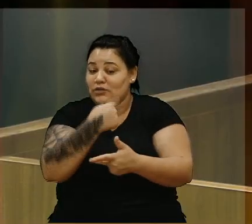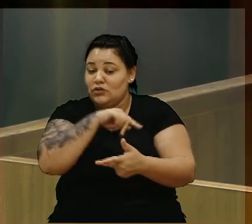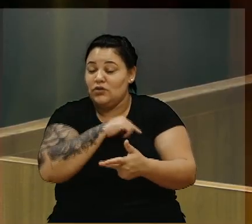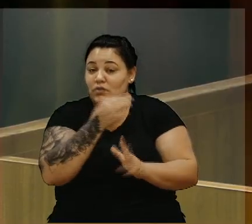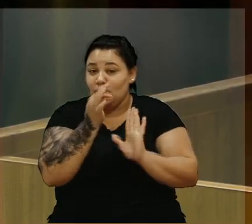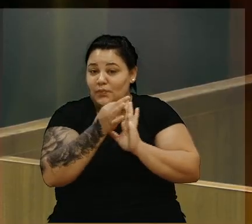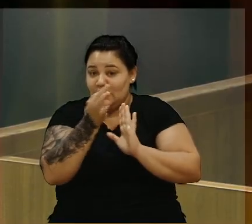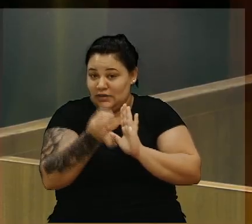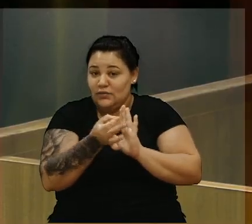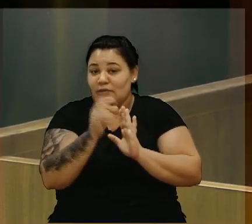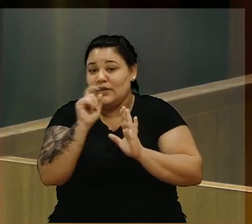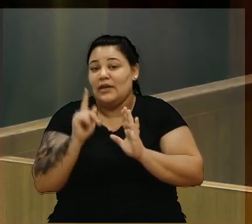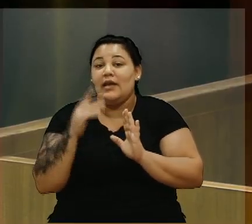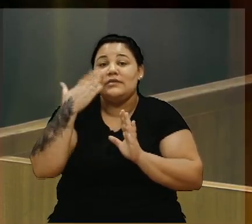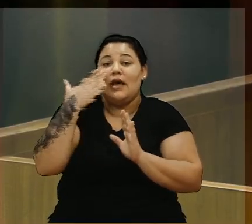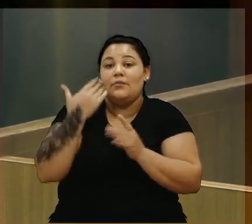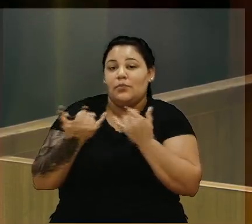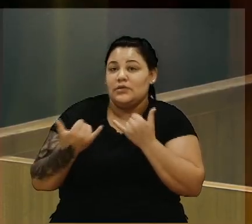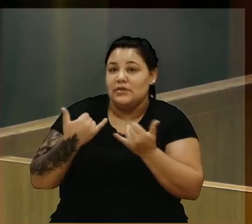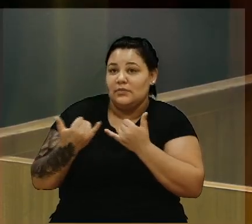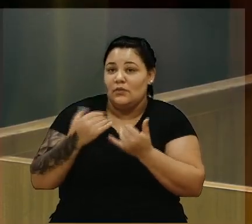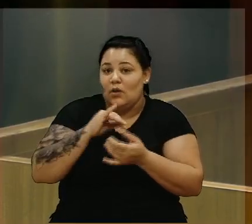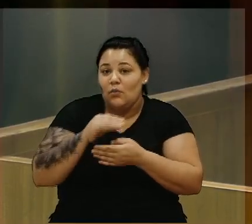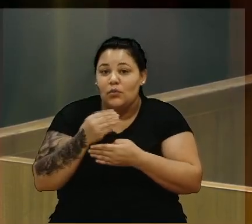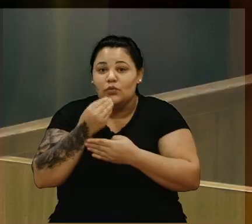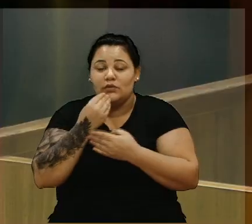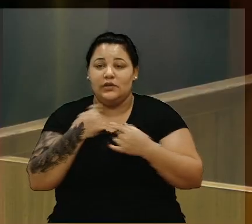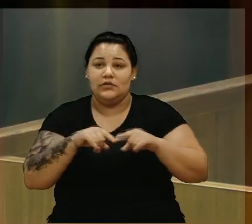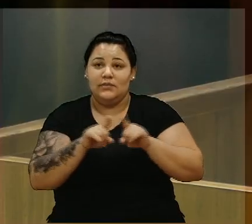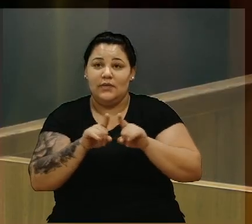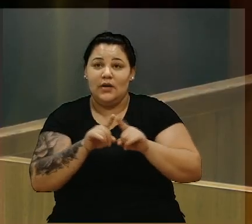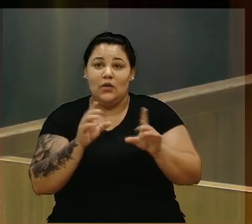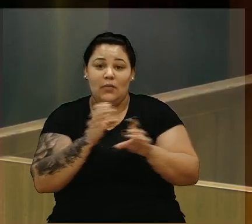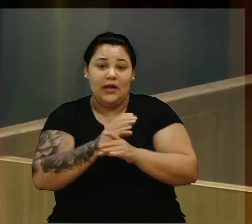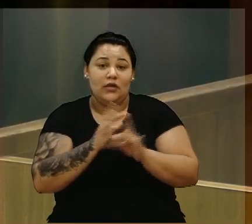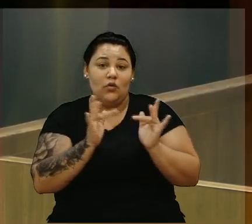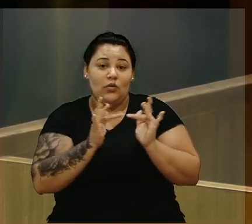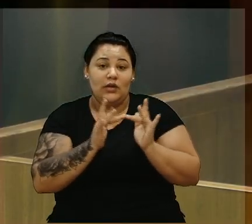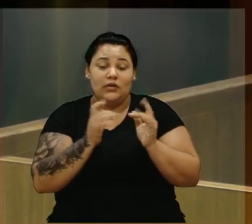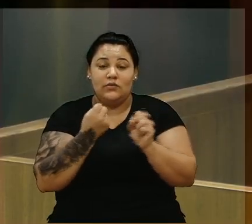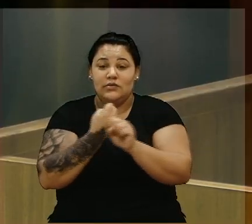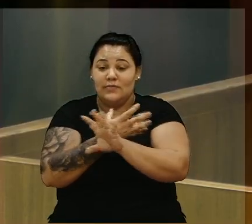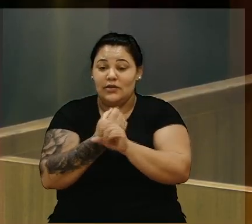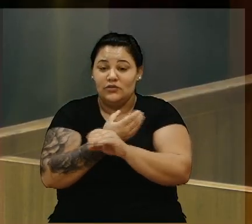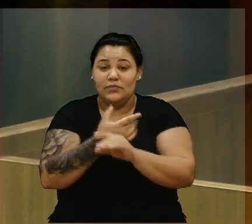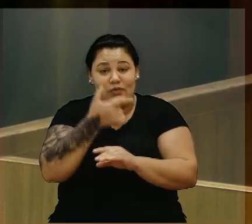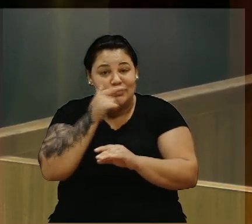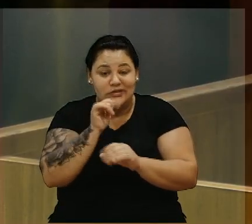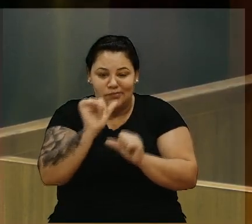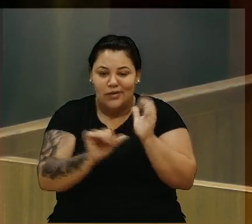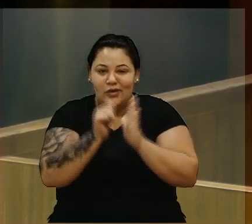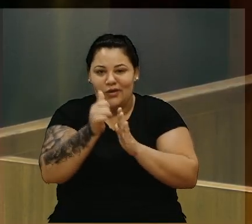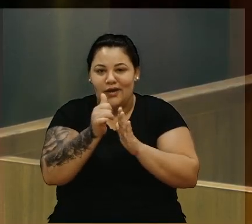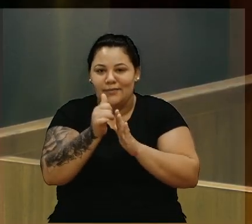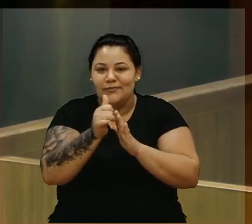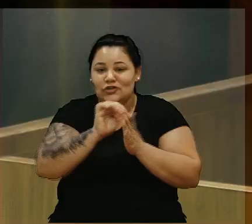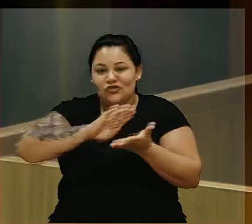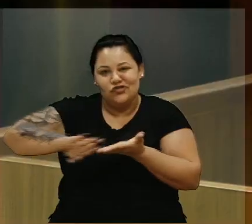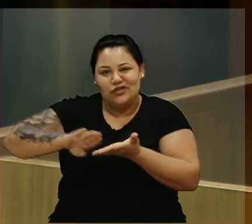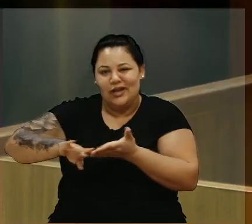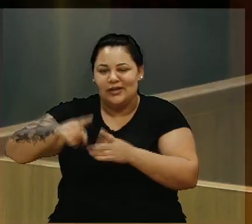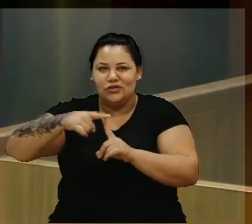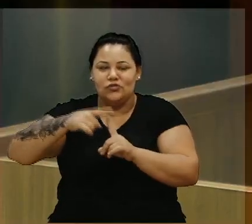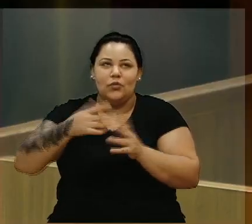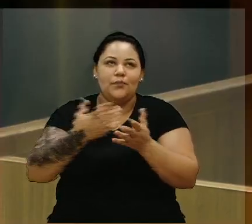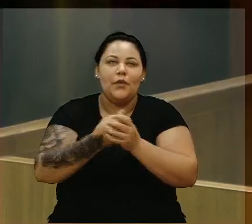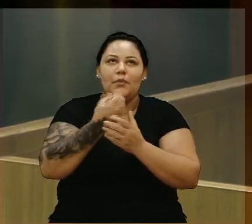também, quem sabe, uma possibilidade de conversa junto à SMED para que se relativize isso. Para que se fique, bom, se teve